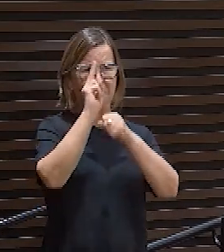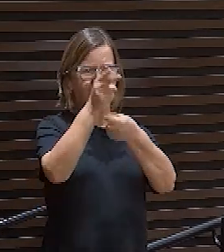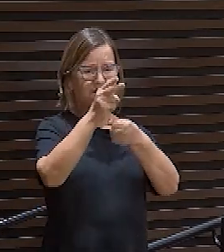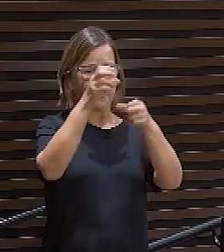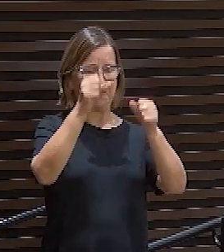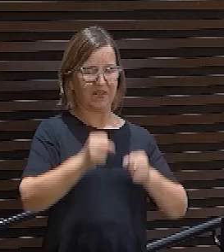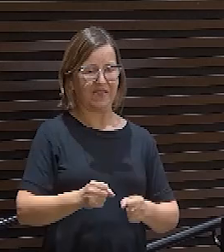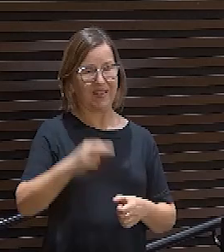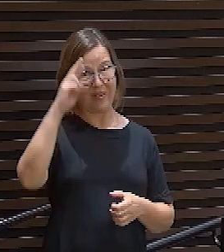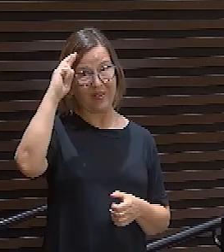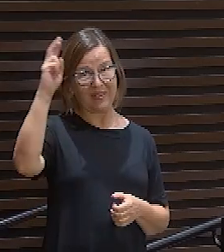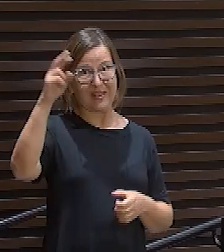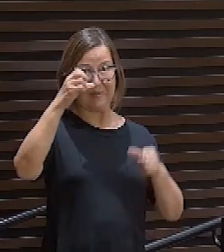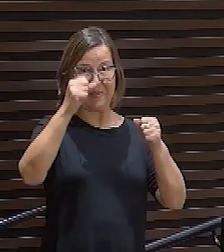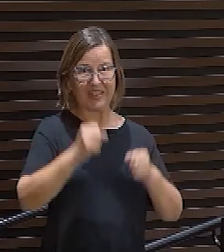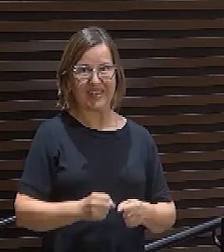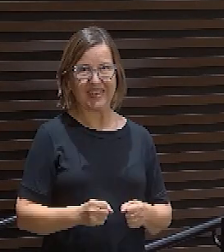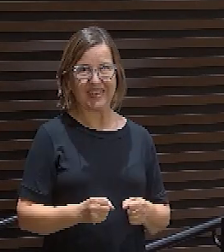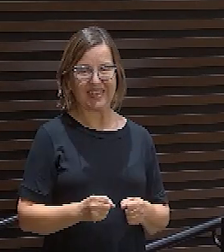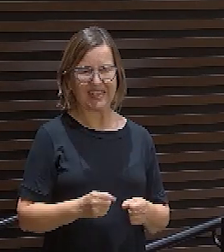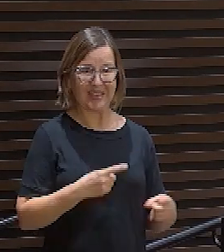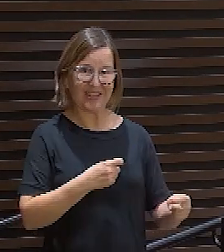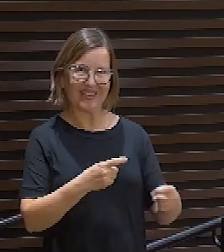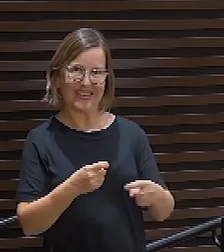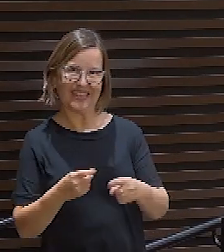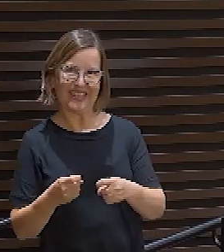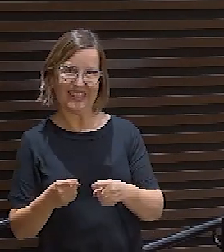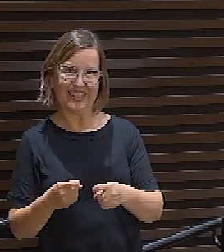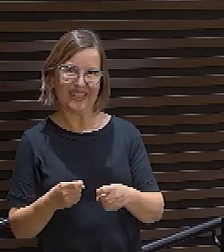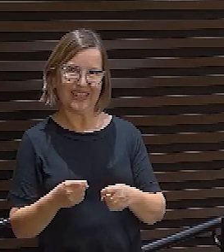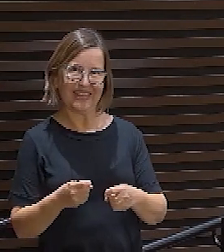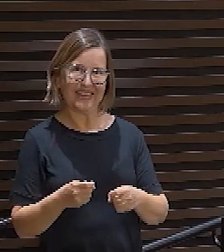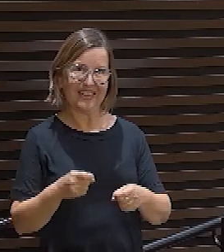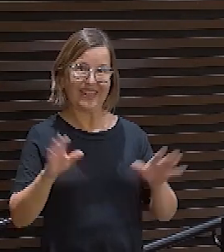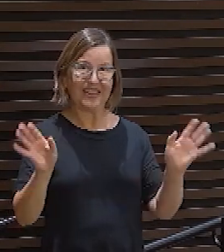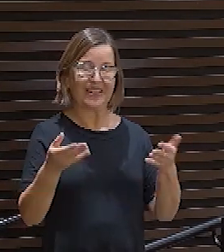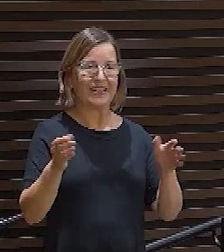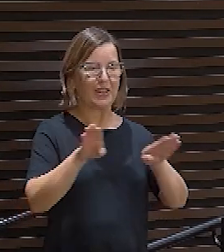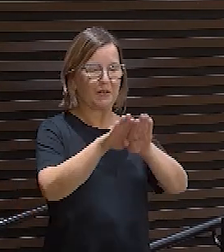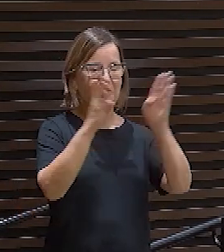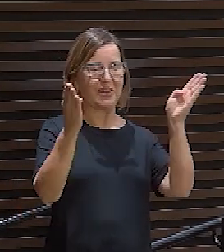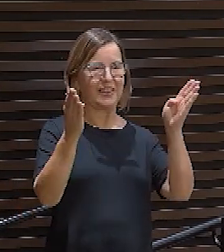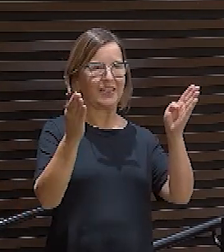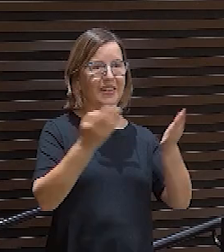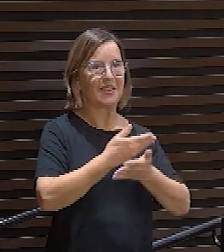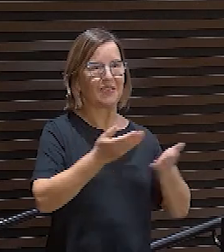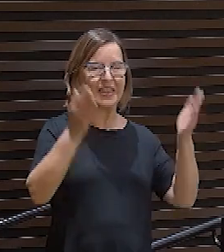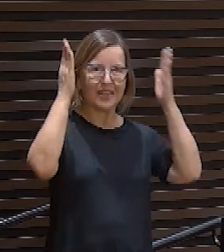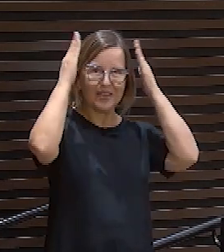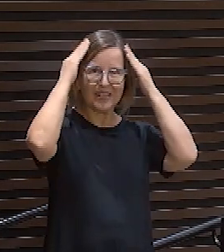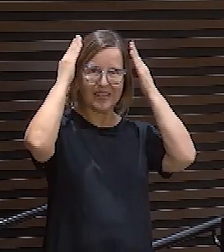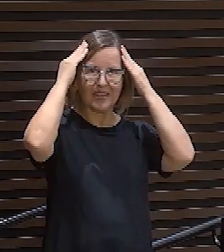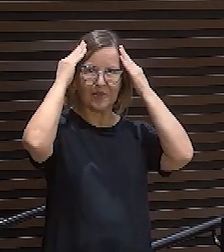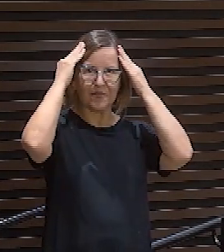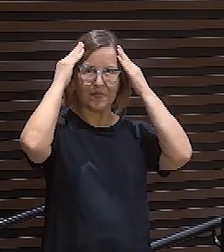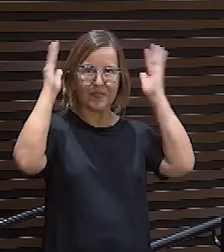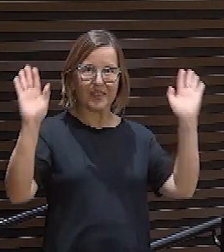poderoso, o Senhor poderoso nas batalhas. Levantai, ó portas, as vossas